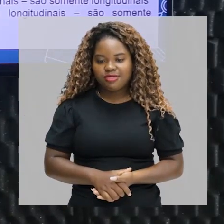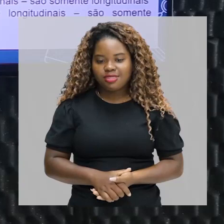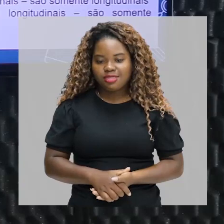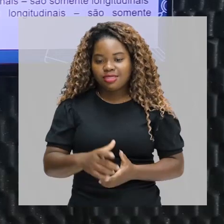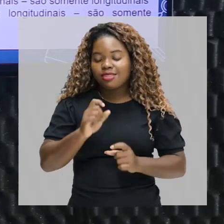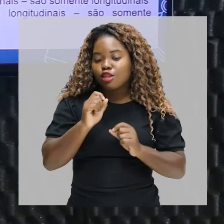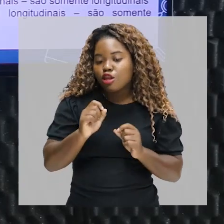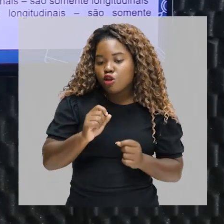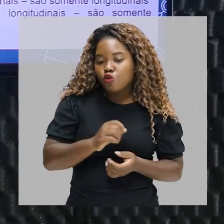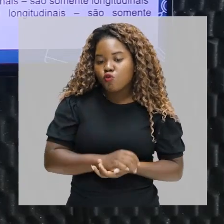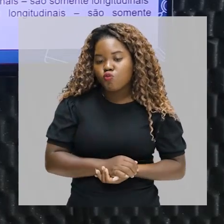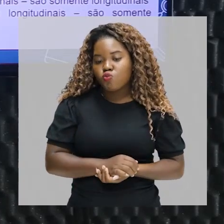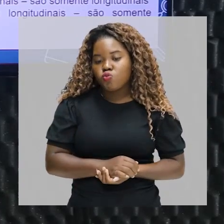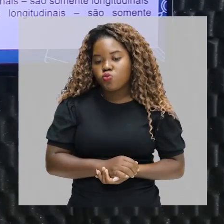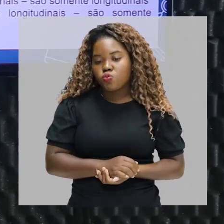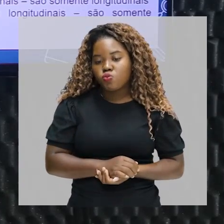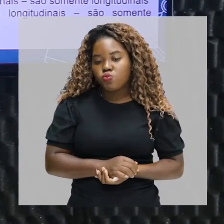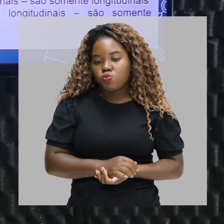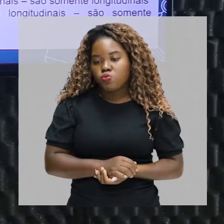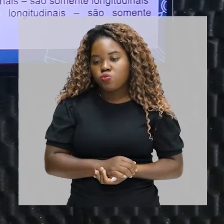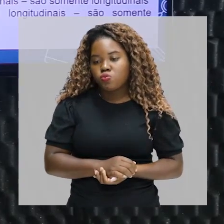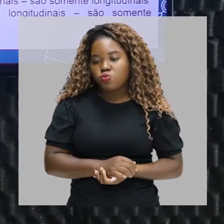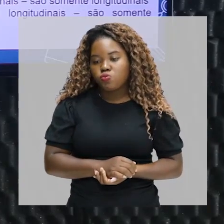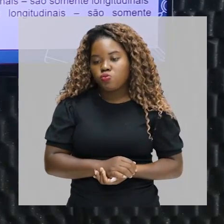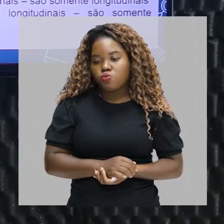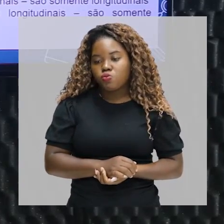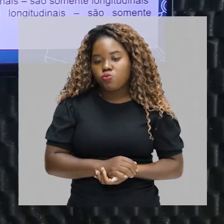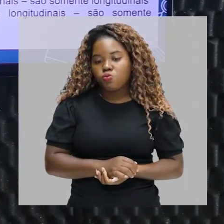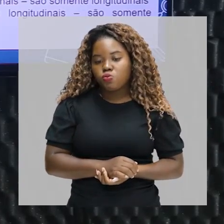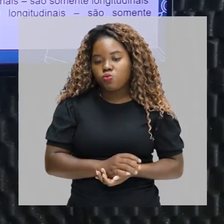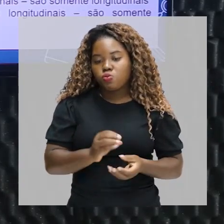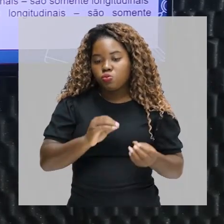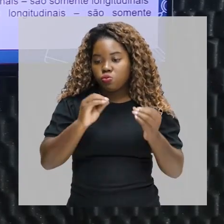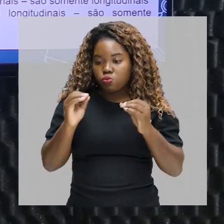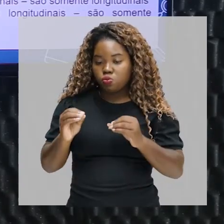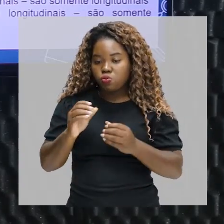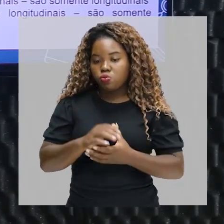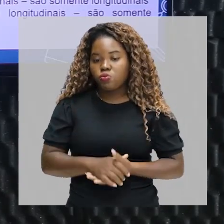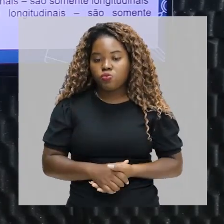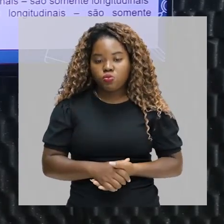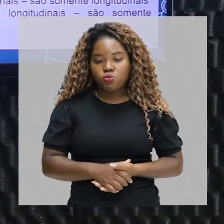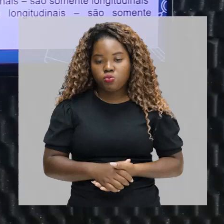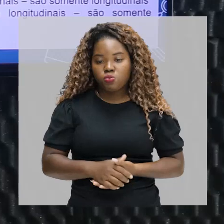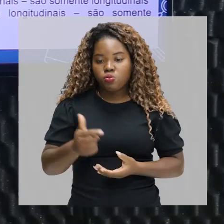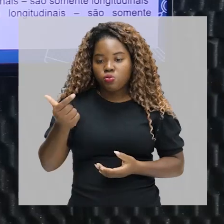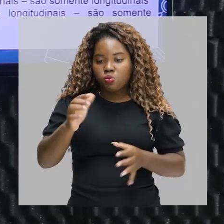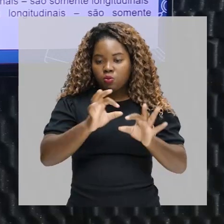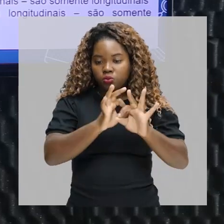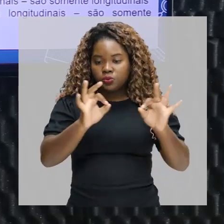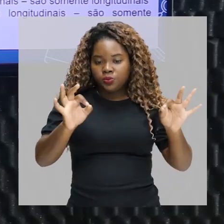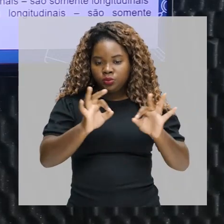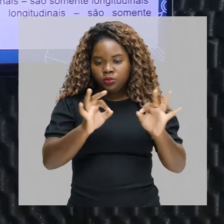tem que ser o quê? Longitudinal ou transversal. Aí você vai colocar lá, né? As ondas